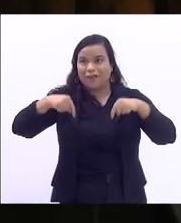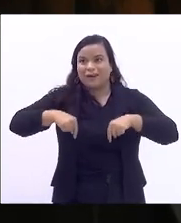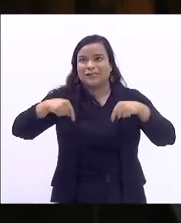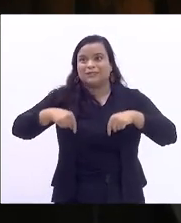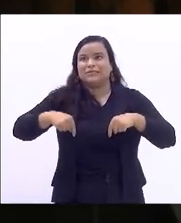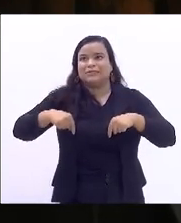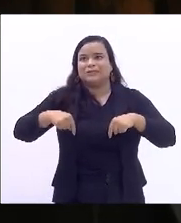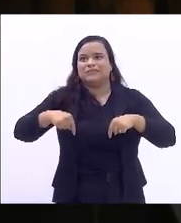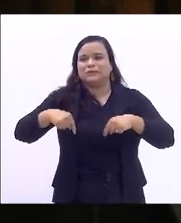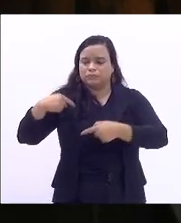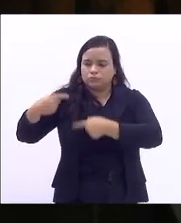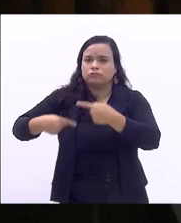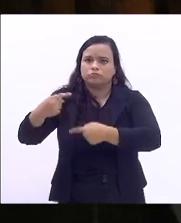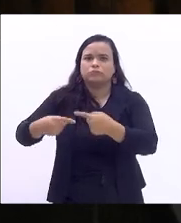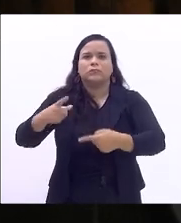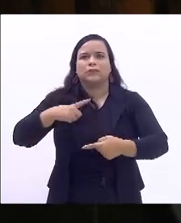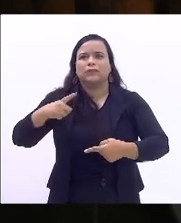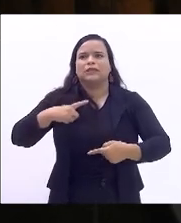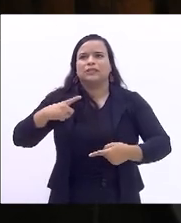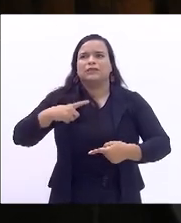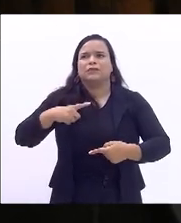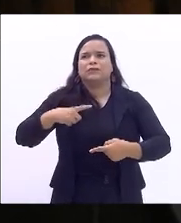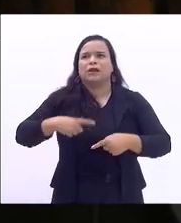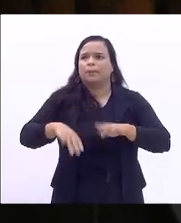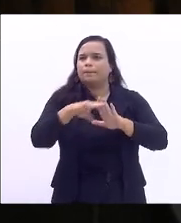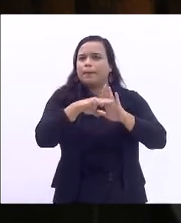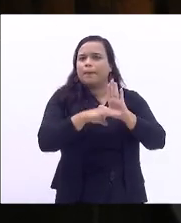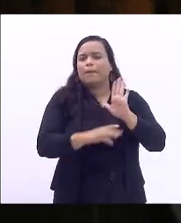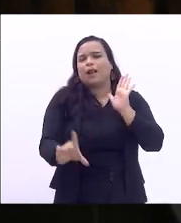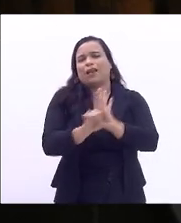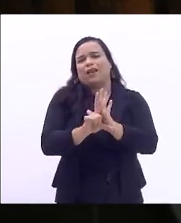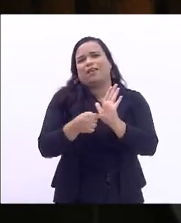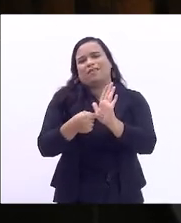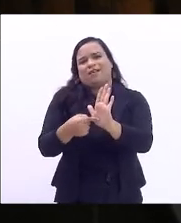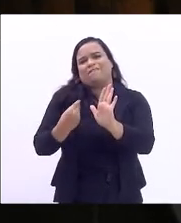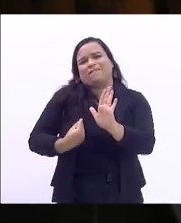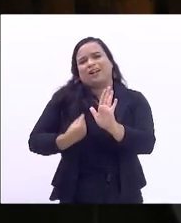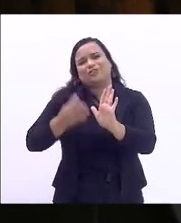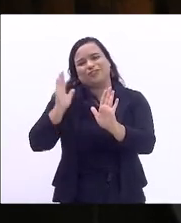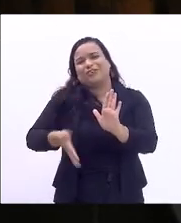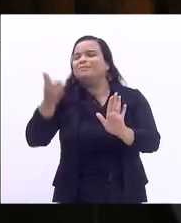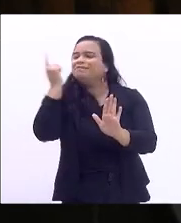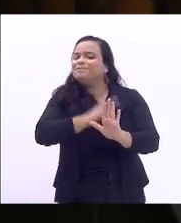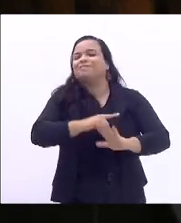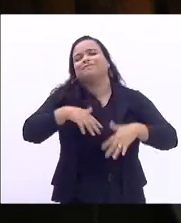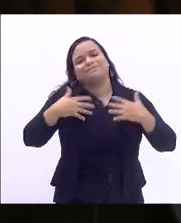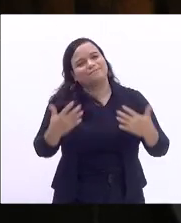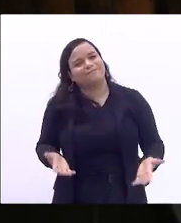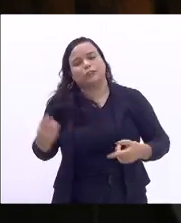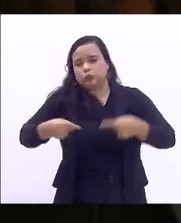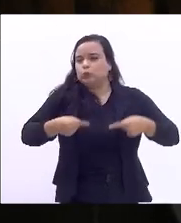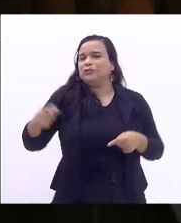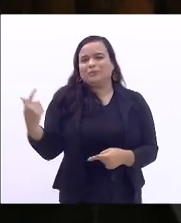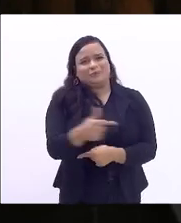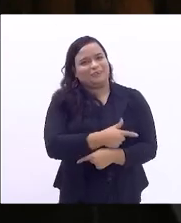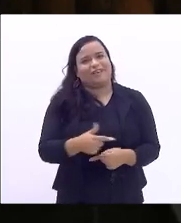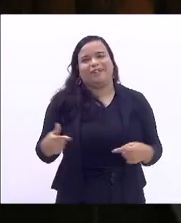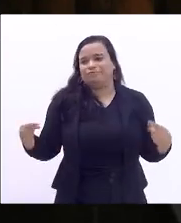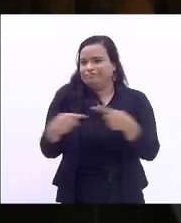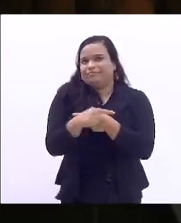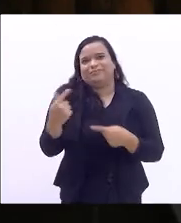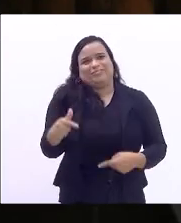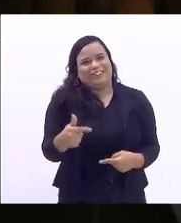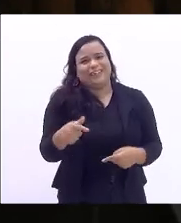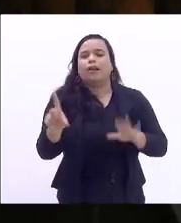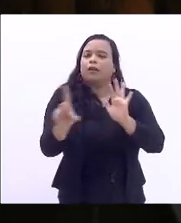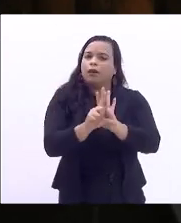ele está sob a égide sobre o manto dessa legislação que está valendo então não há discussão não a controversa